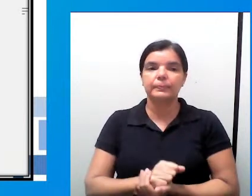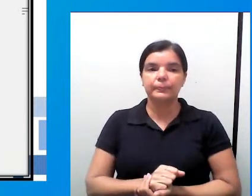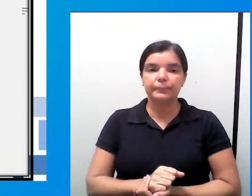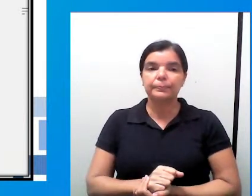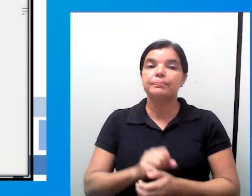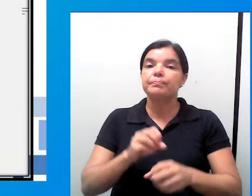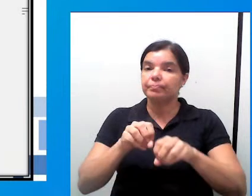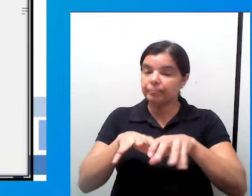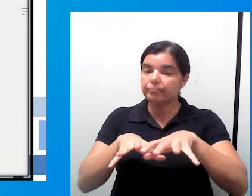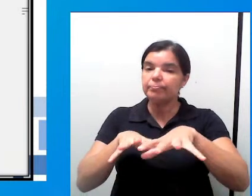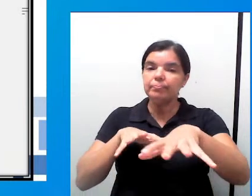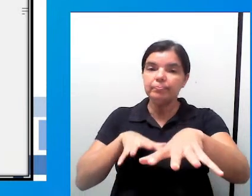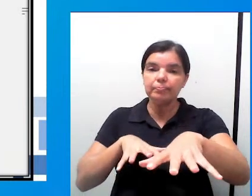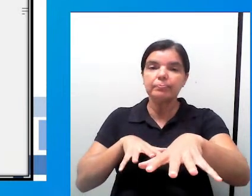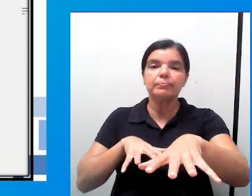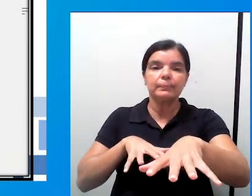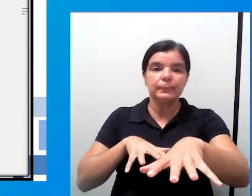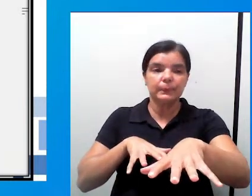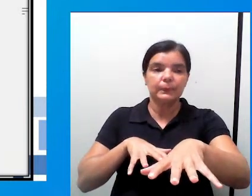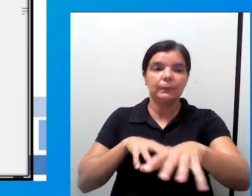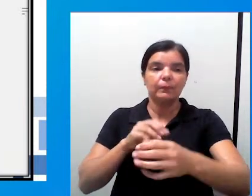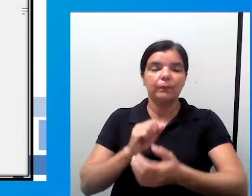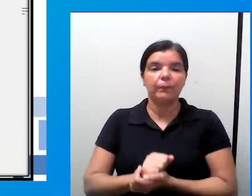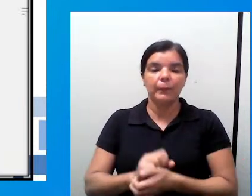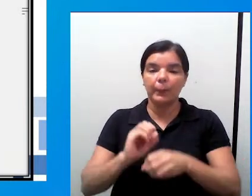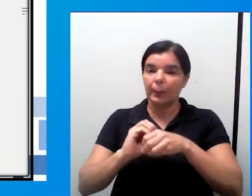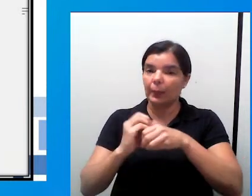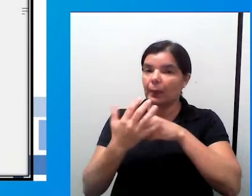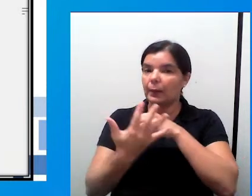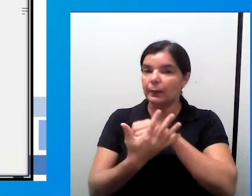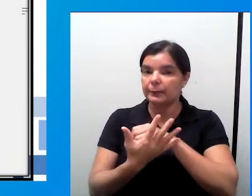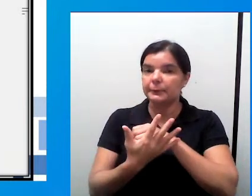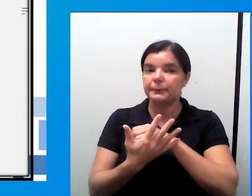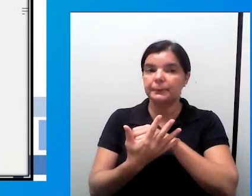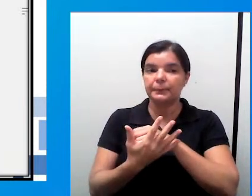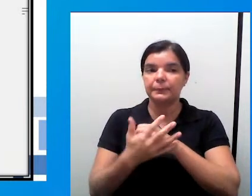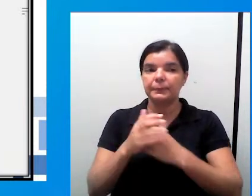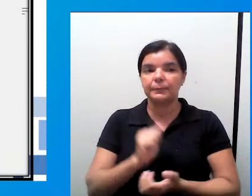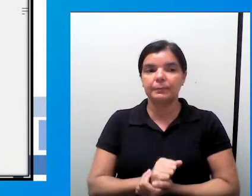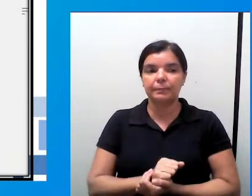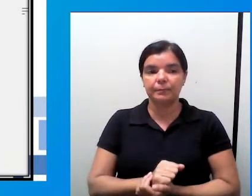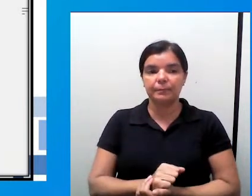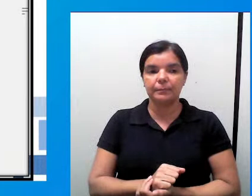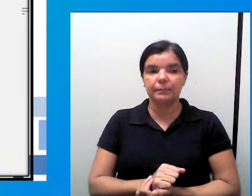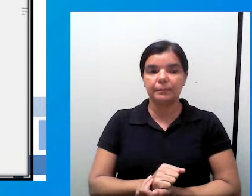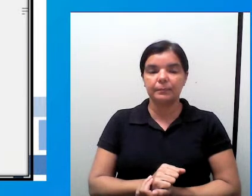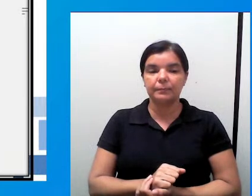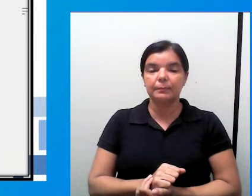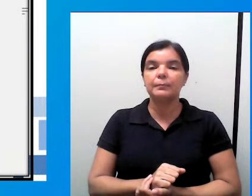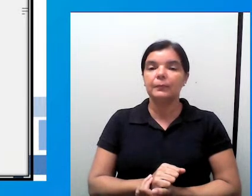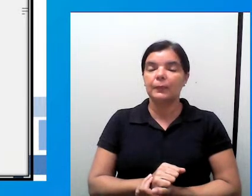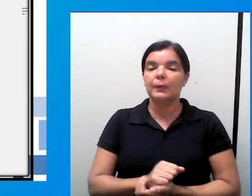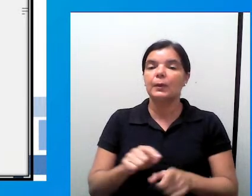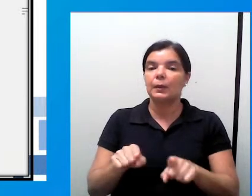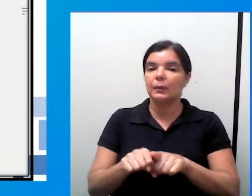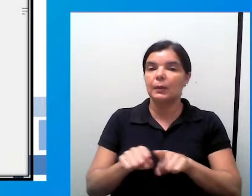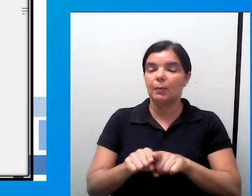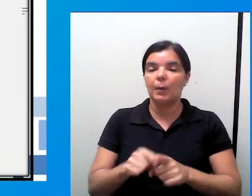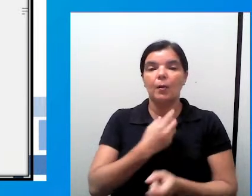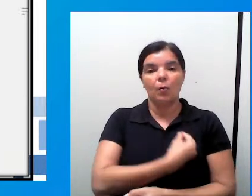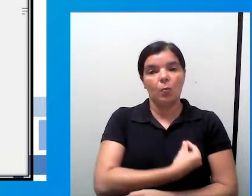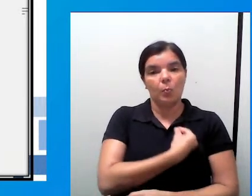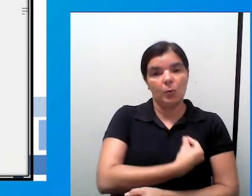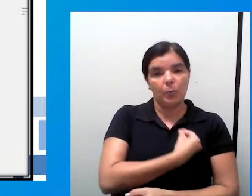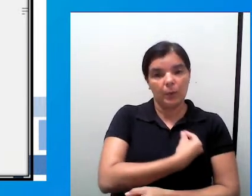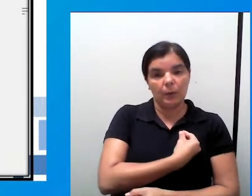remota, devido ao pico da pandemia. E a do semestre passado foi híbrida, então teve parte presencial, parte